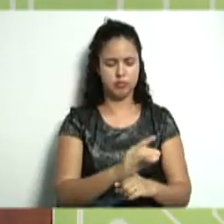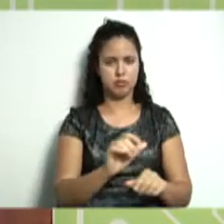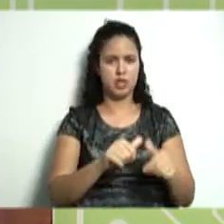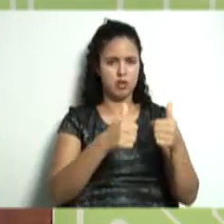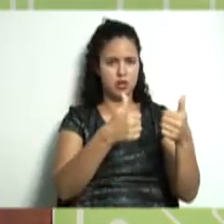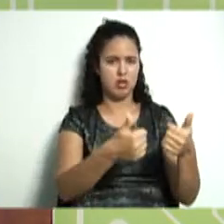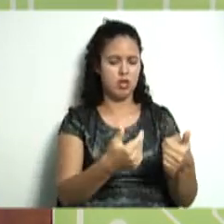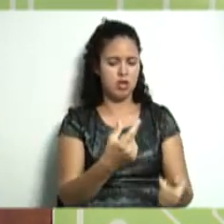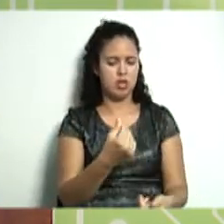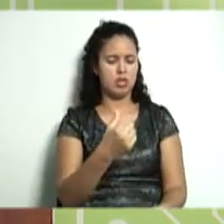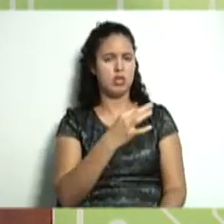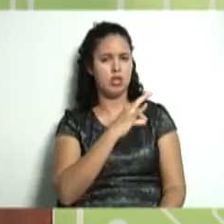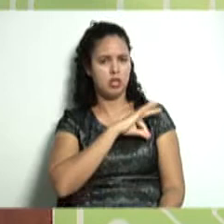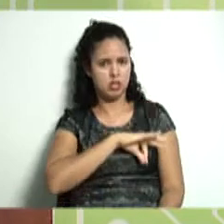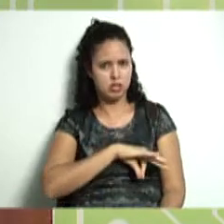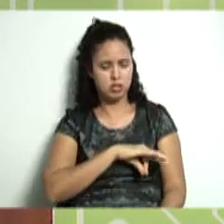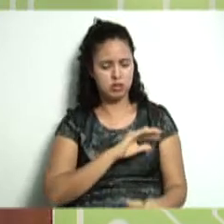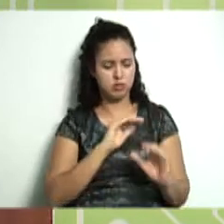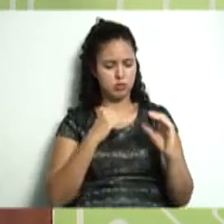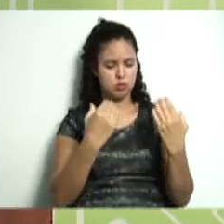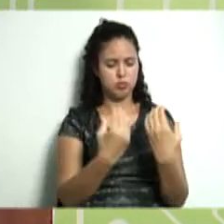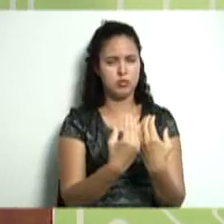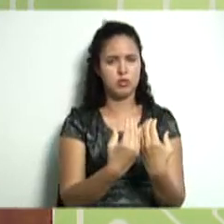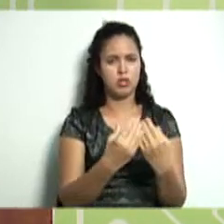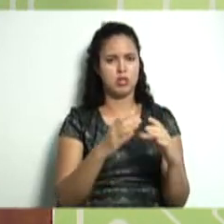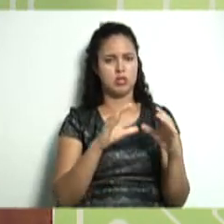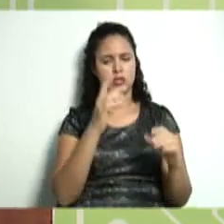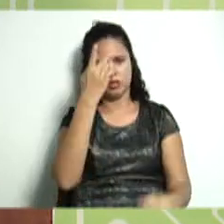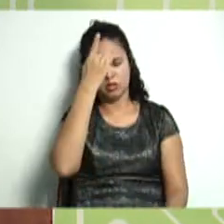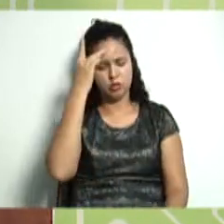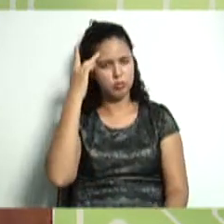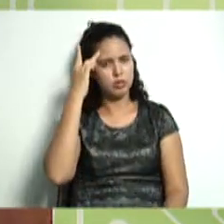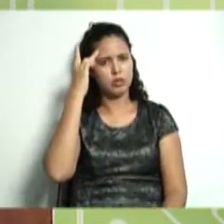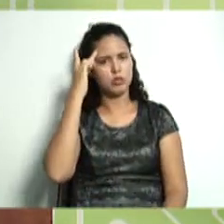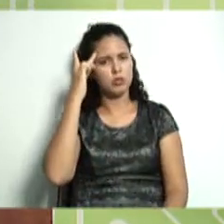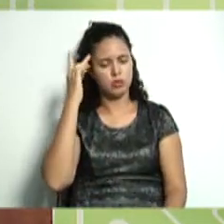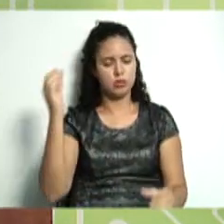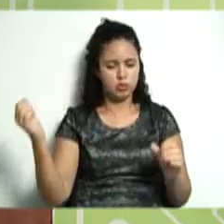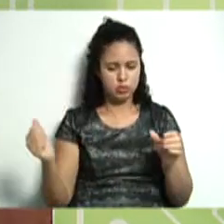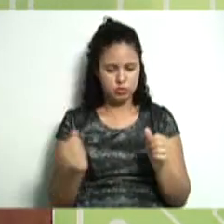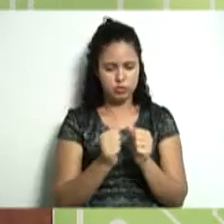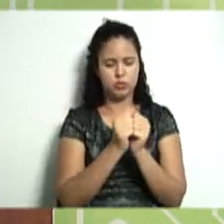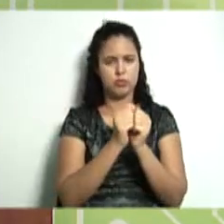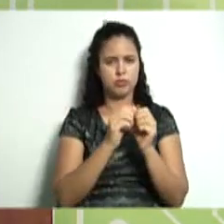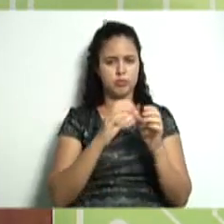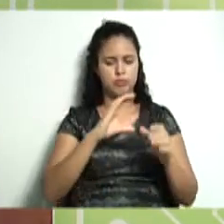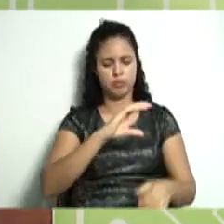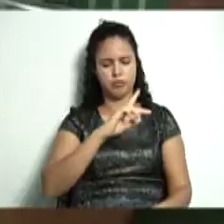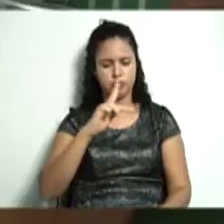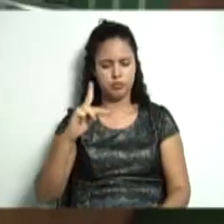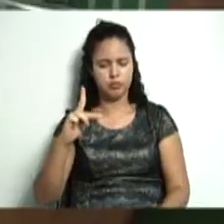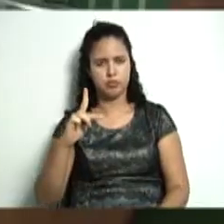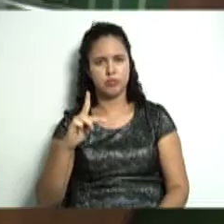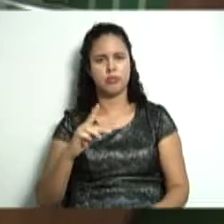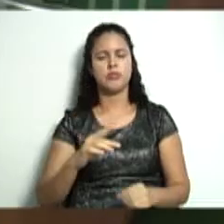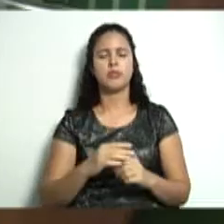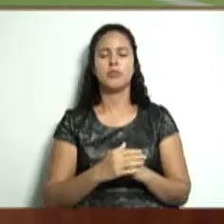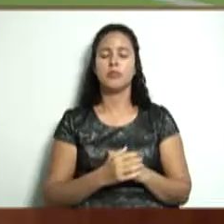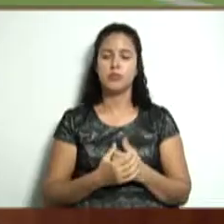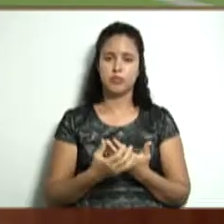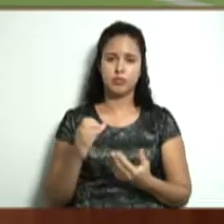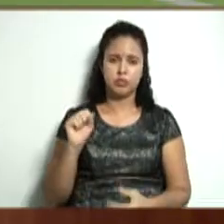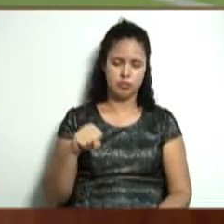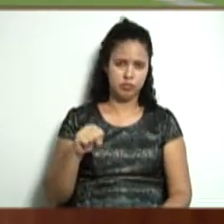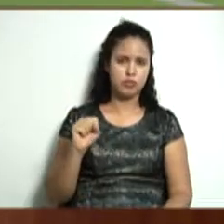melhorar a renda de uma comunidade, de quem estiver envolvido com a cooperativa. Melhorar a renda, melhorar